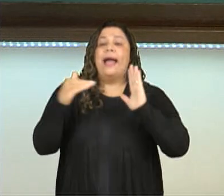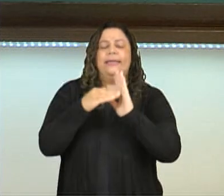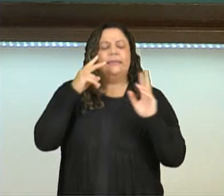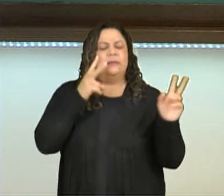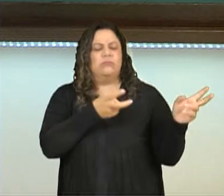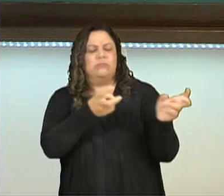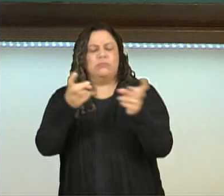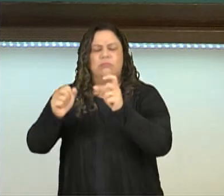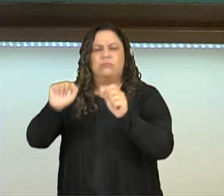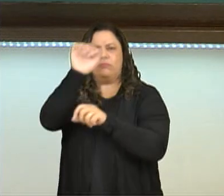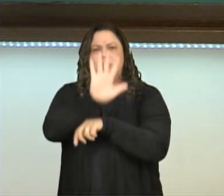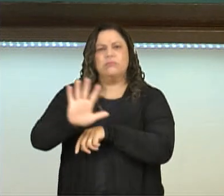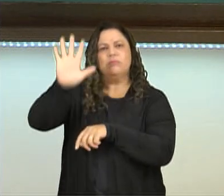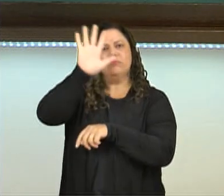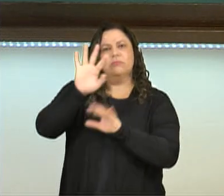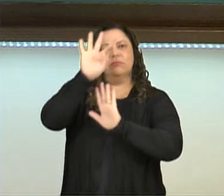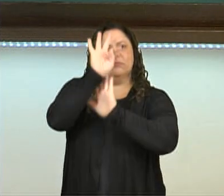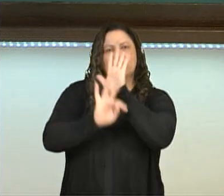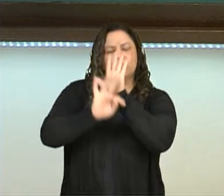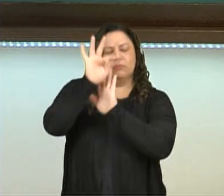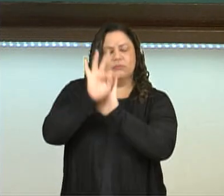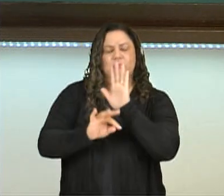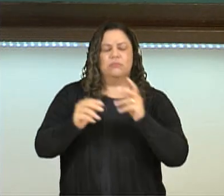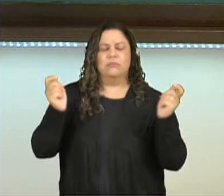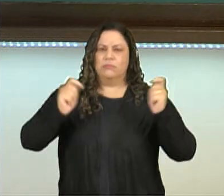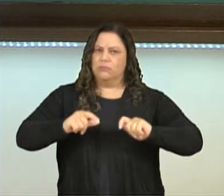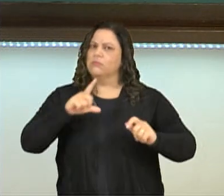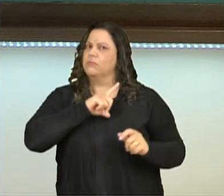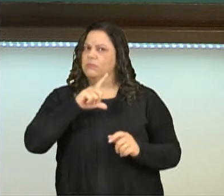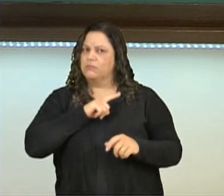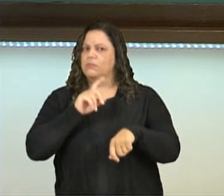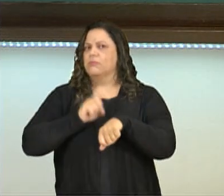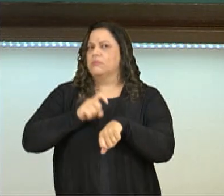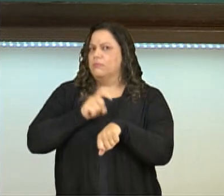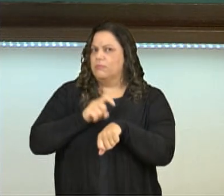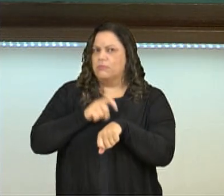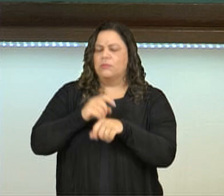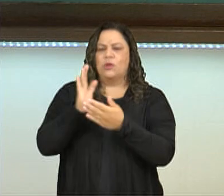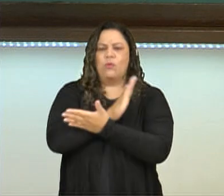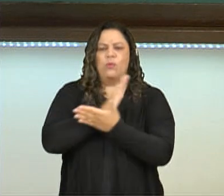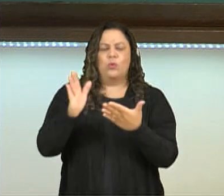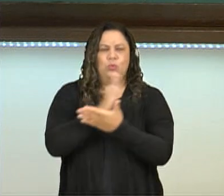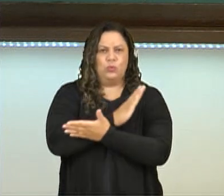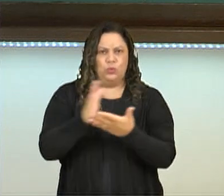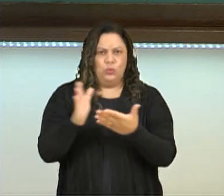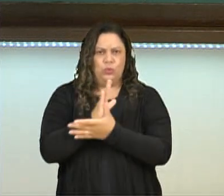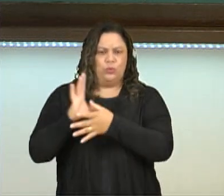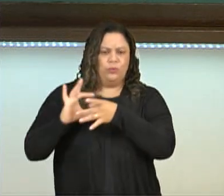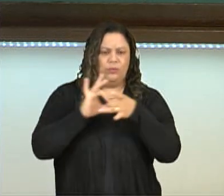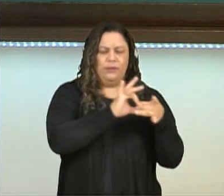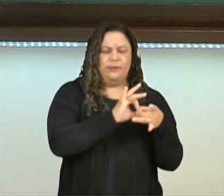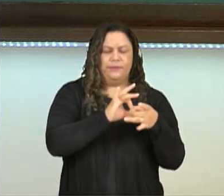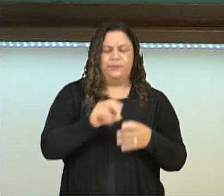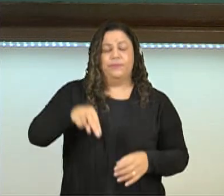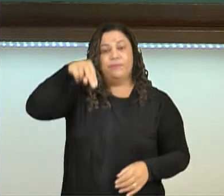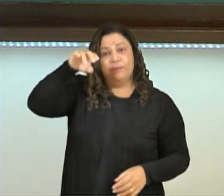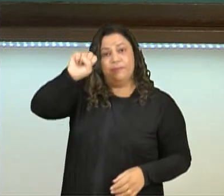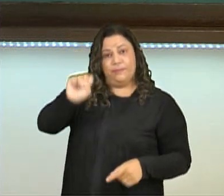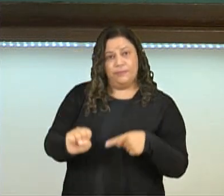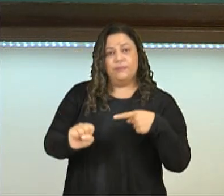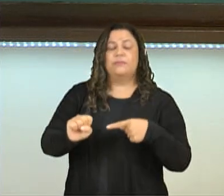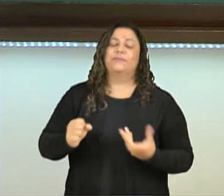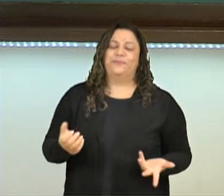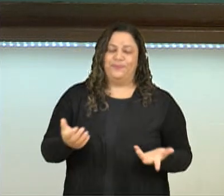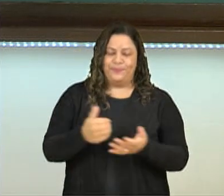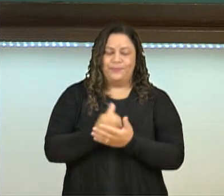olhamos essa imagem, o texto aqui colocado, nós tivemos momentos em que o mundo foi dividido em um eixo norte e sul, nós tivemos um momento em